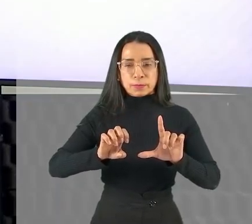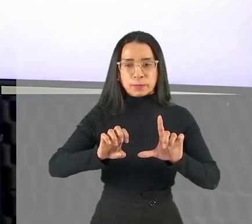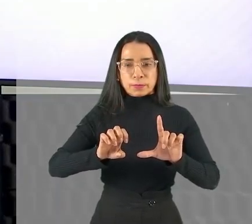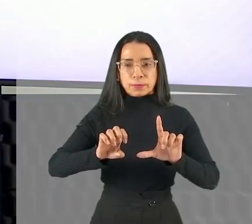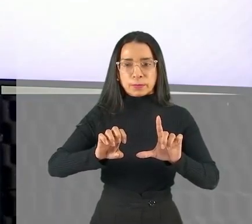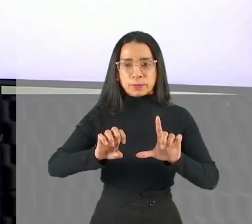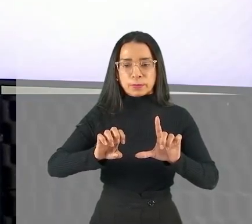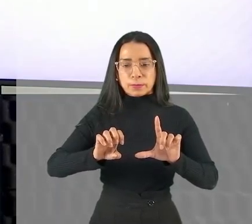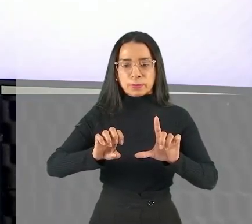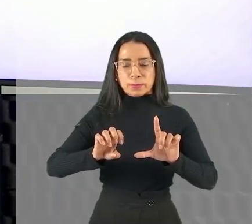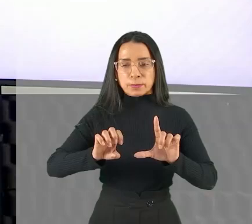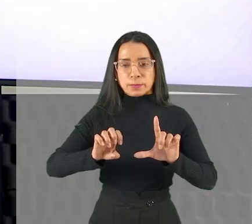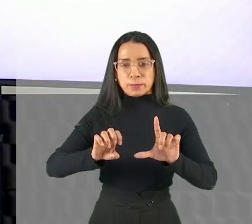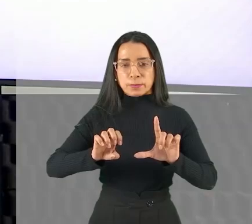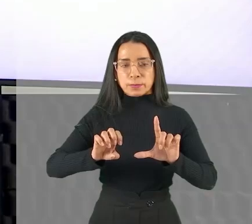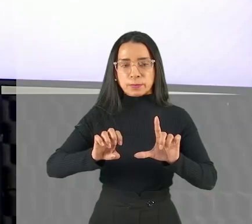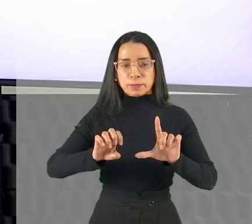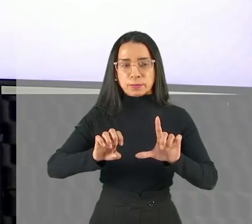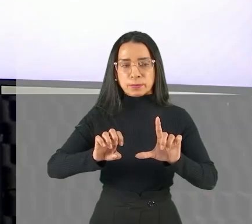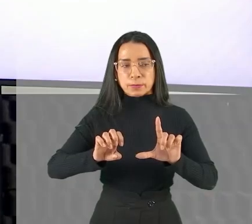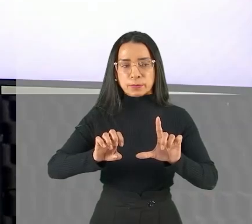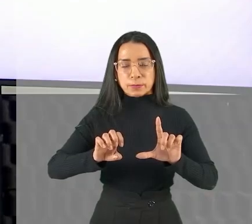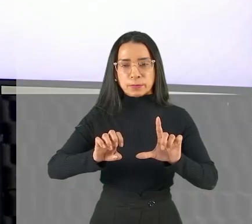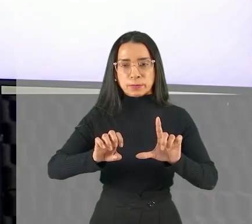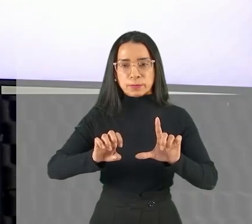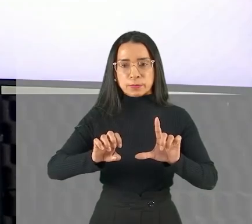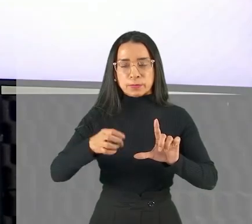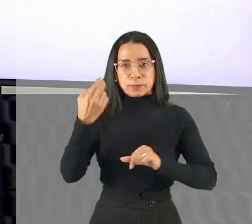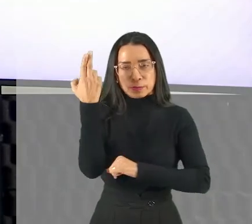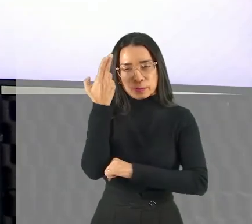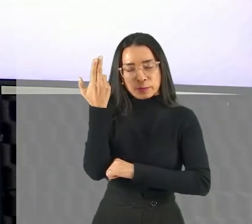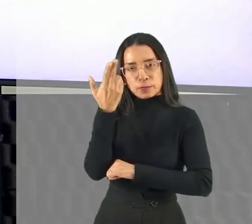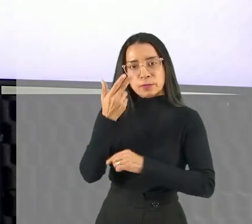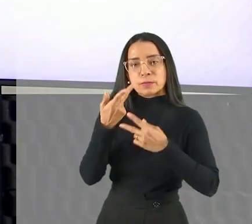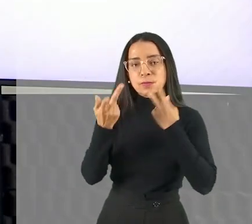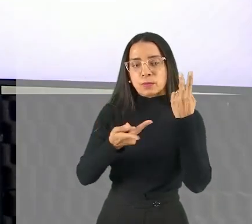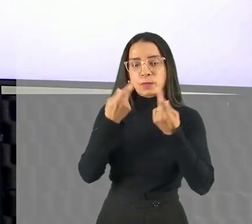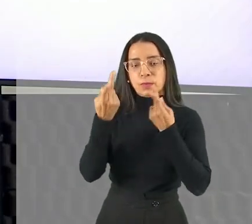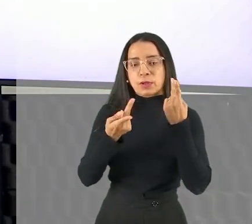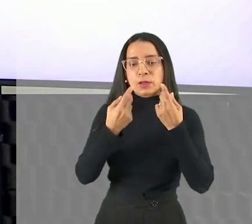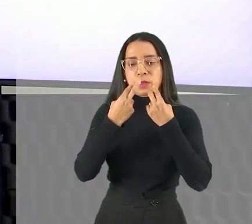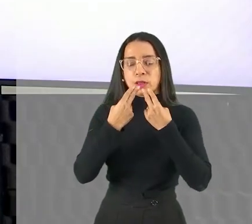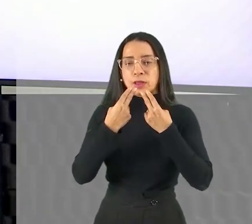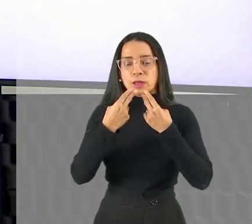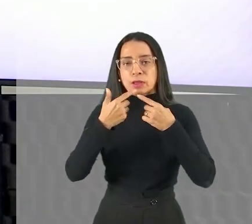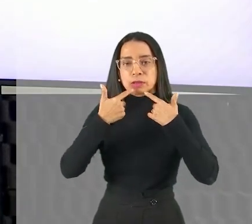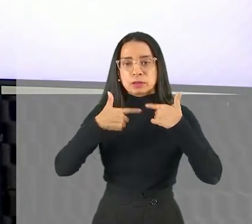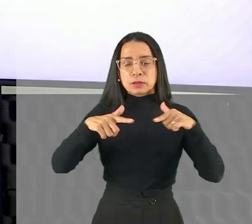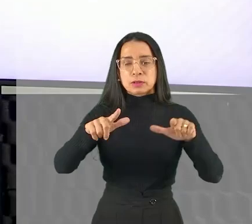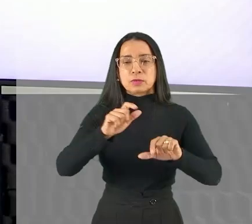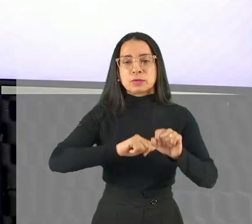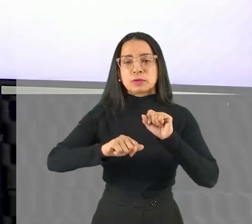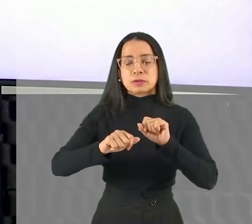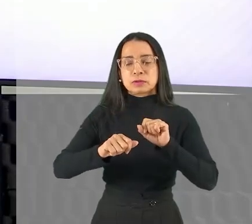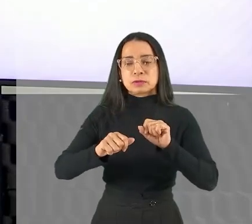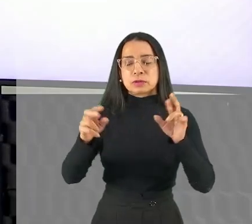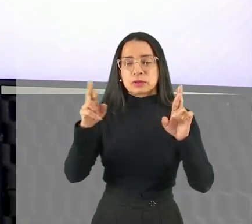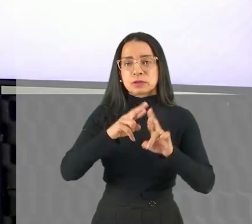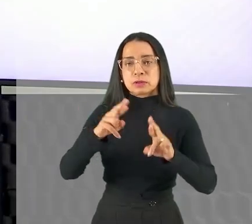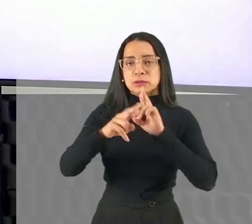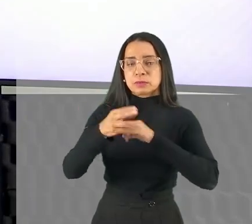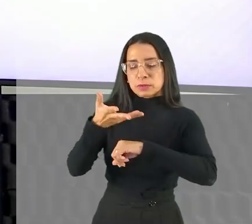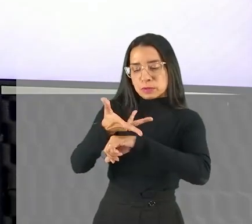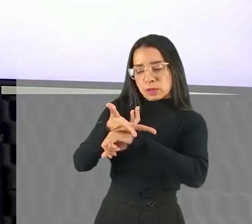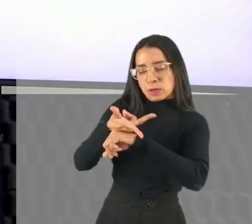expressão sensorial, acariciando. Normalmente, quando a gente está falando de linguagem relacionada a convencimento, alguma